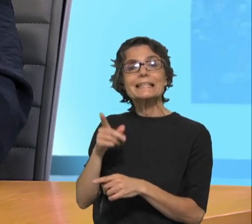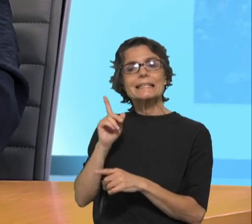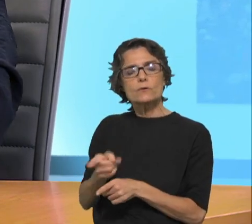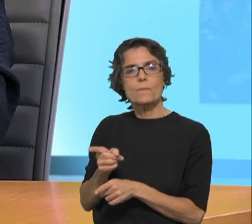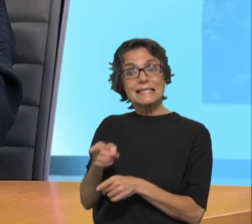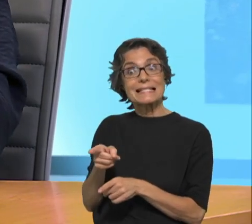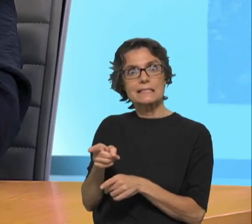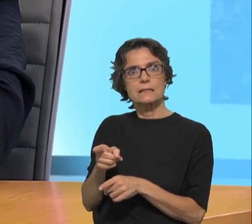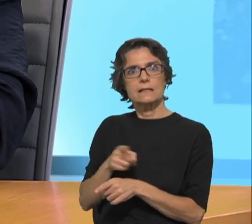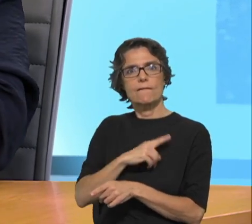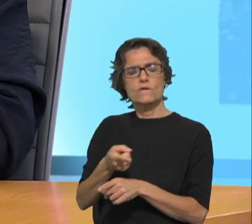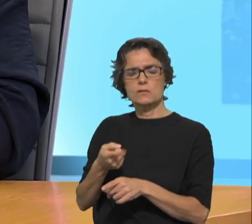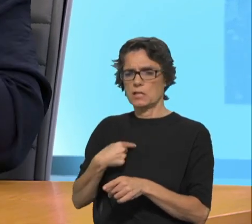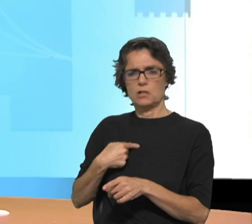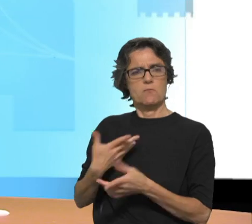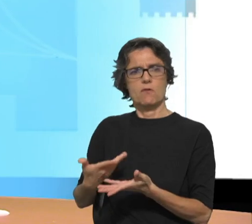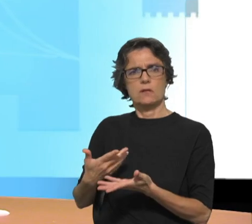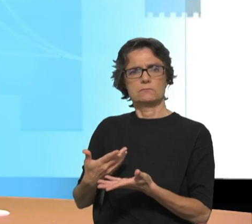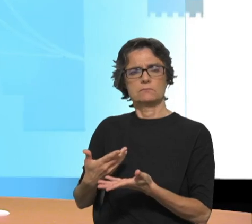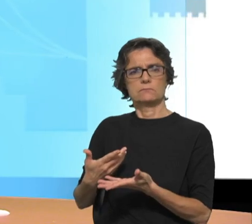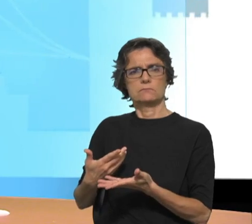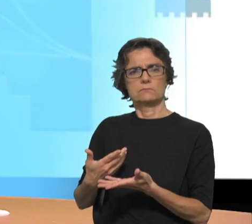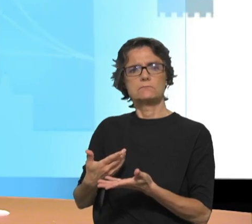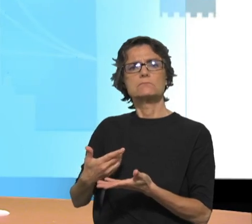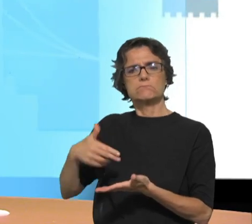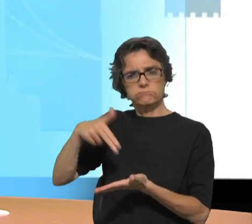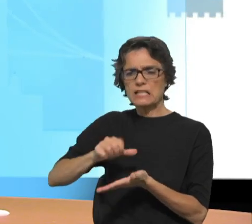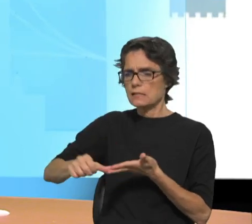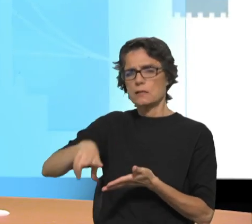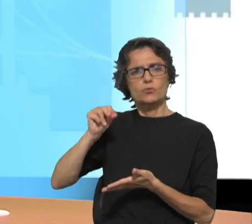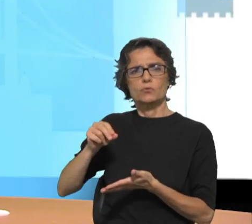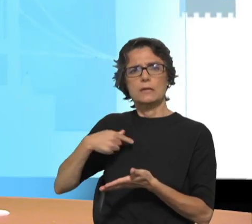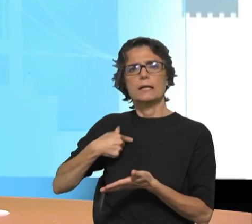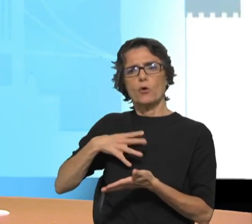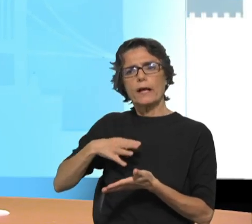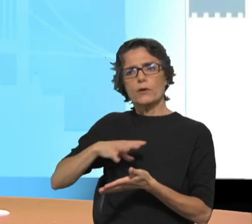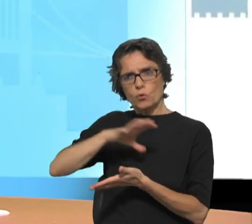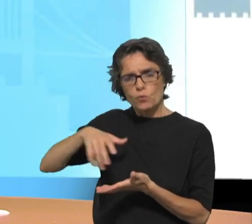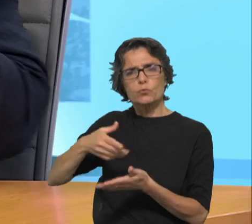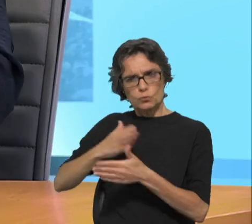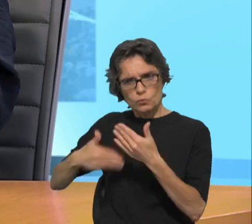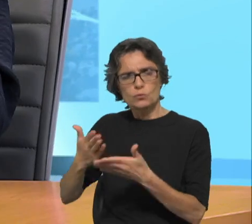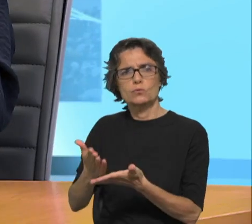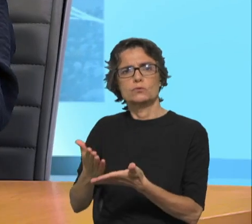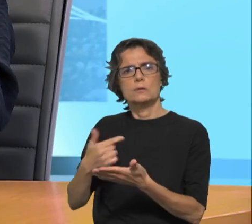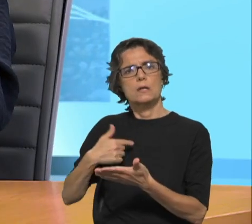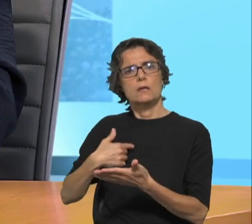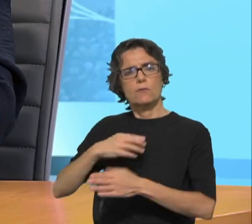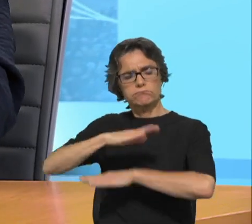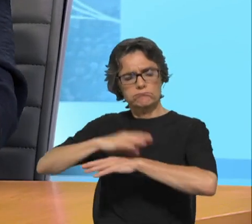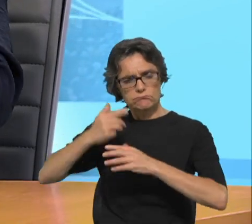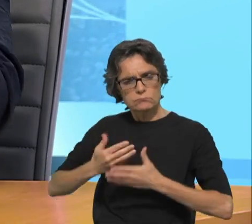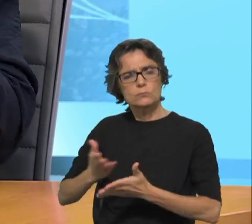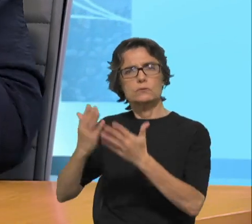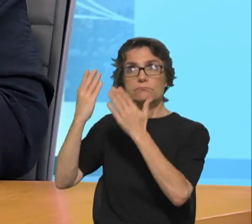é reforçado e diz, não. Estou neste mundo com um grande templo e como sacerdote que deve oferecer